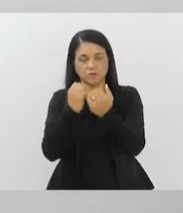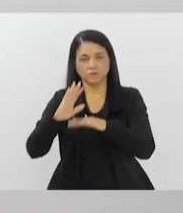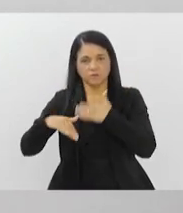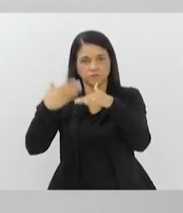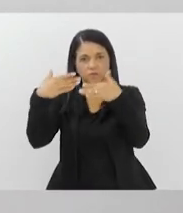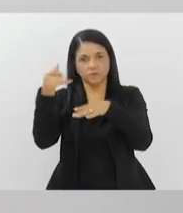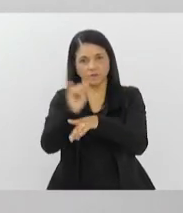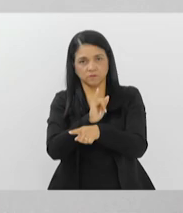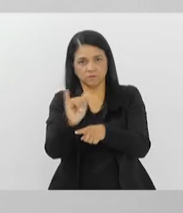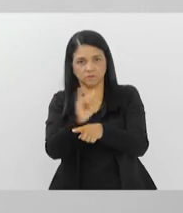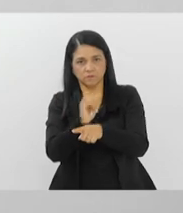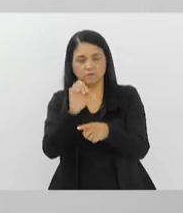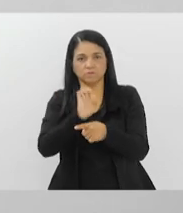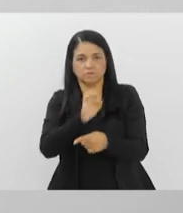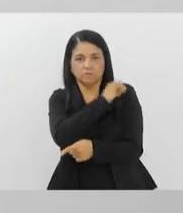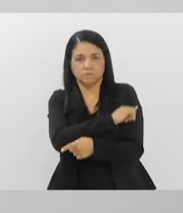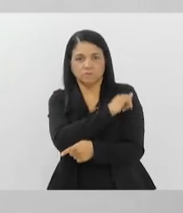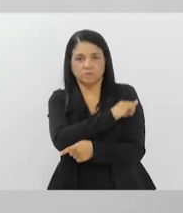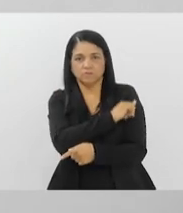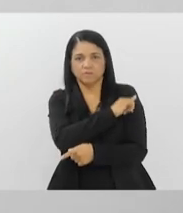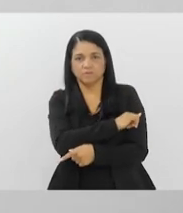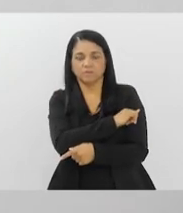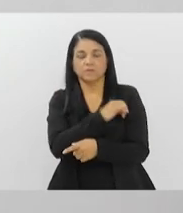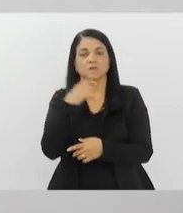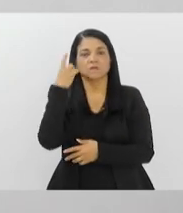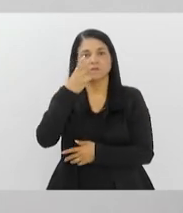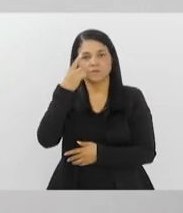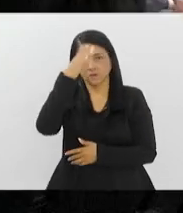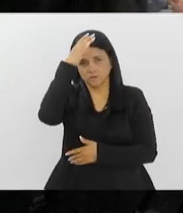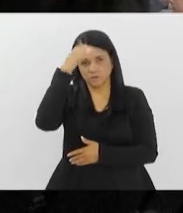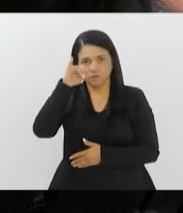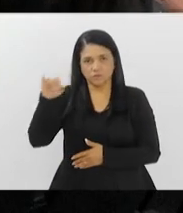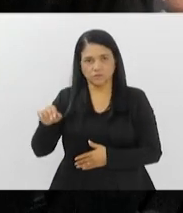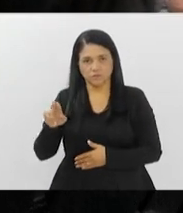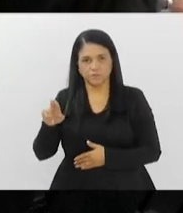Desenvolvimento Estratégico do Estado do Rio de Janeiro, deputada Tia Ju.